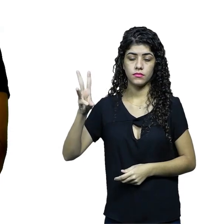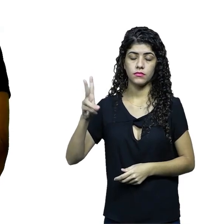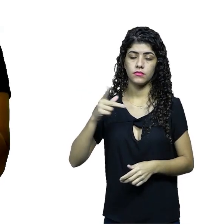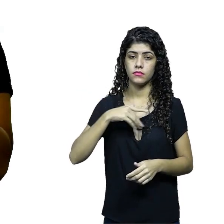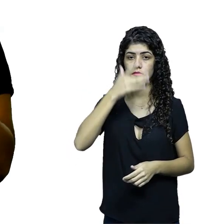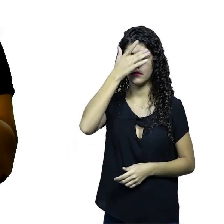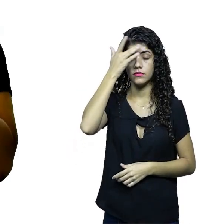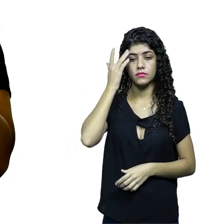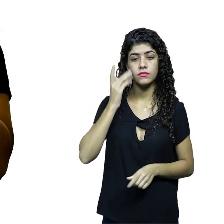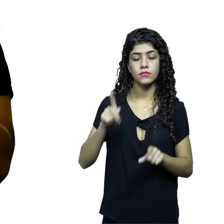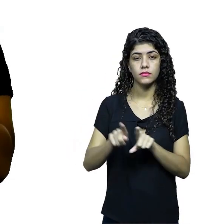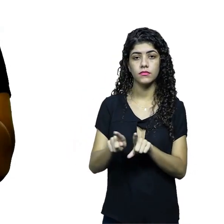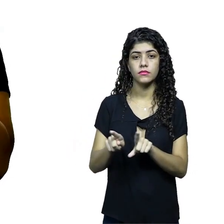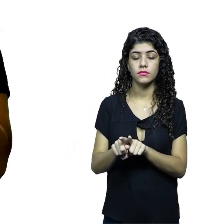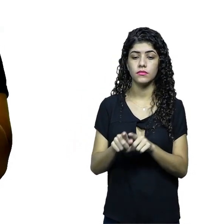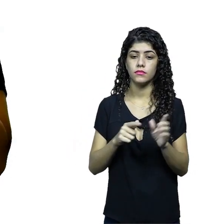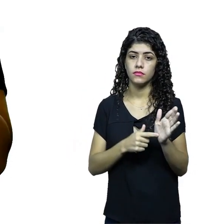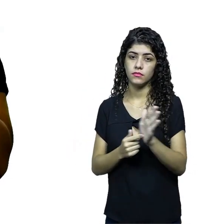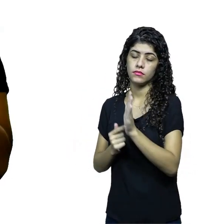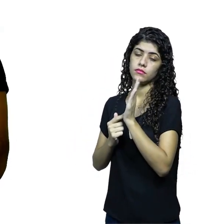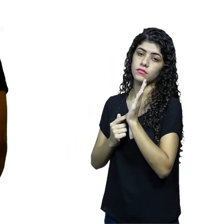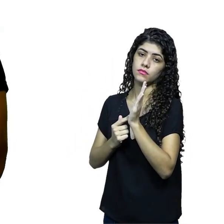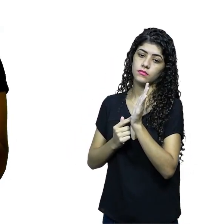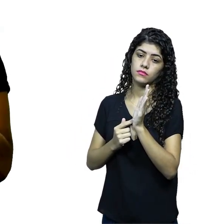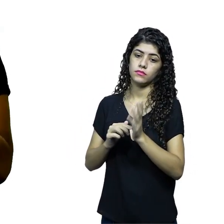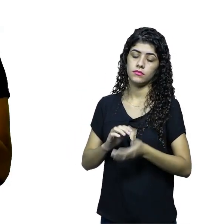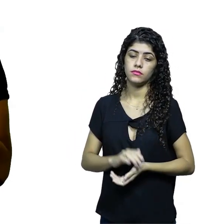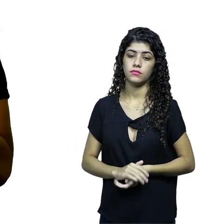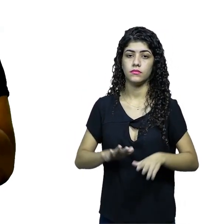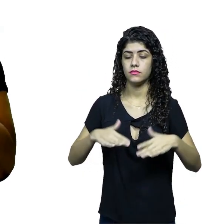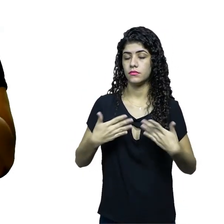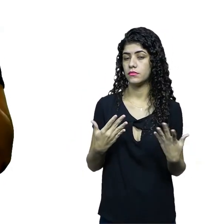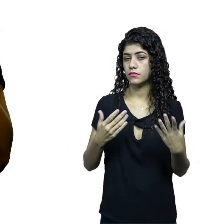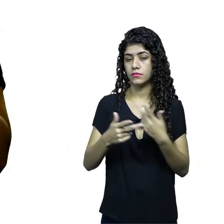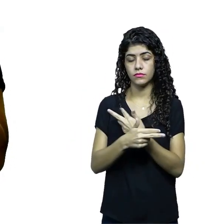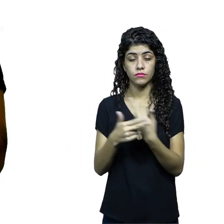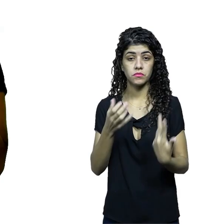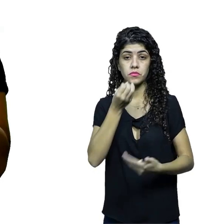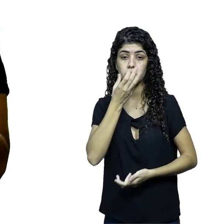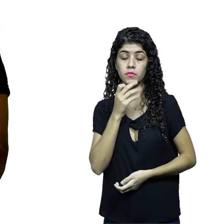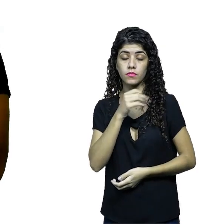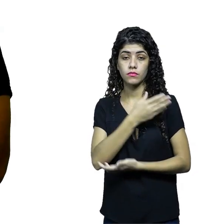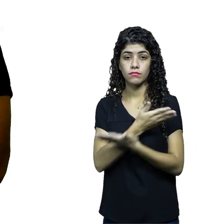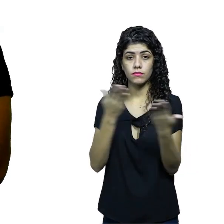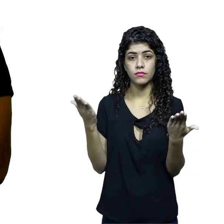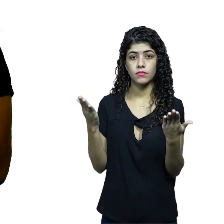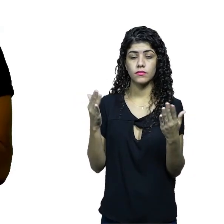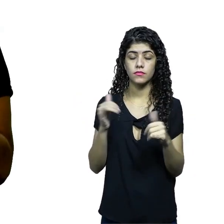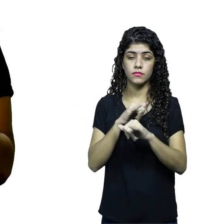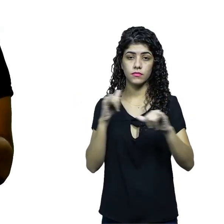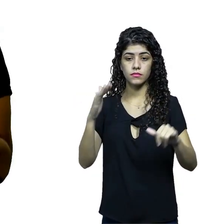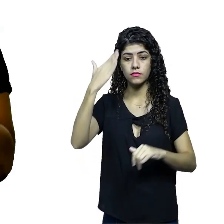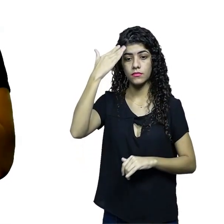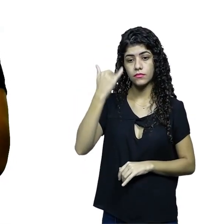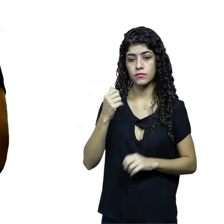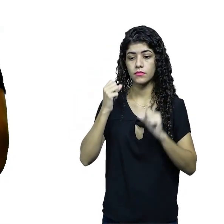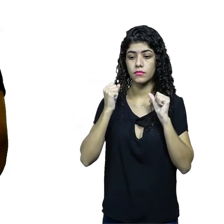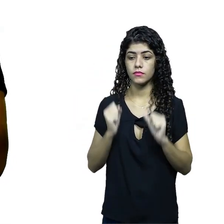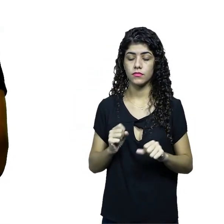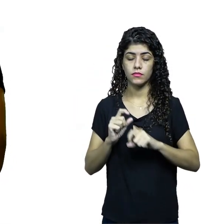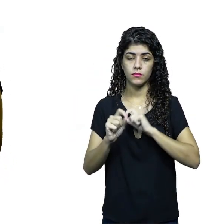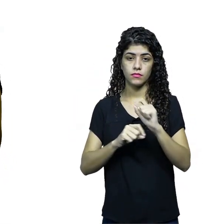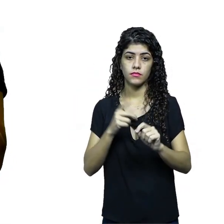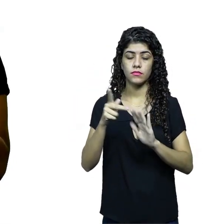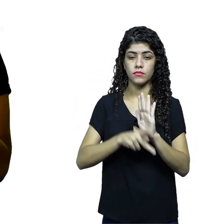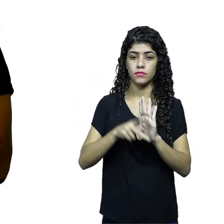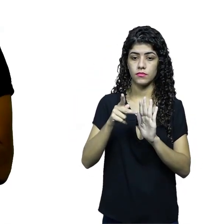sites e pessoas e empresas divulgando esses fundos. Enfim, é muito bom que vocês estejam bem atualizados para vocês